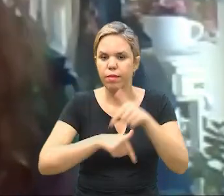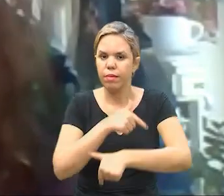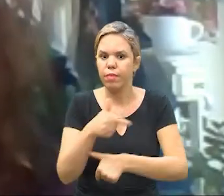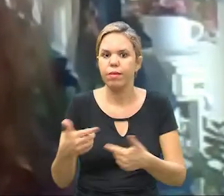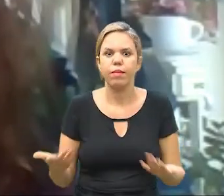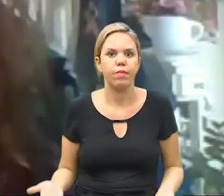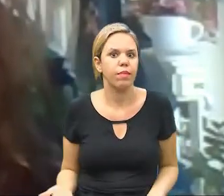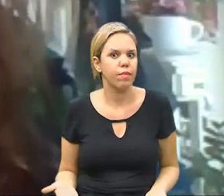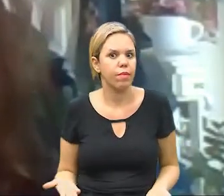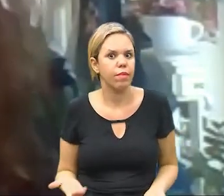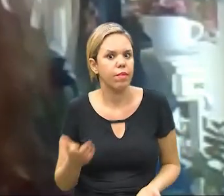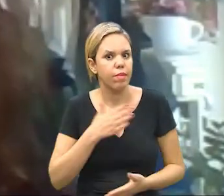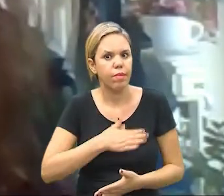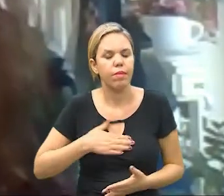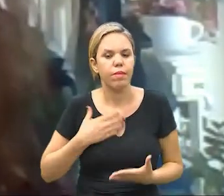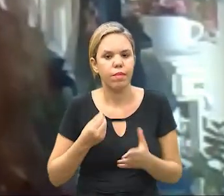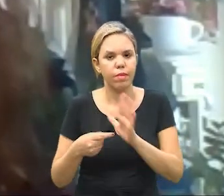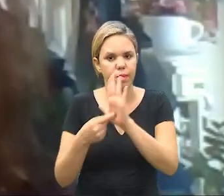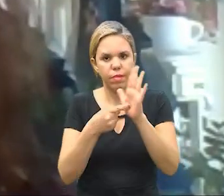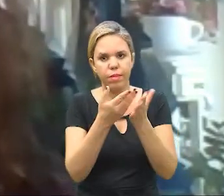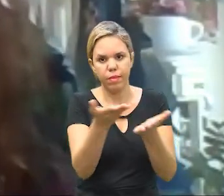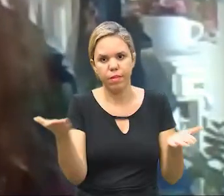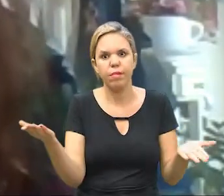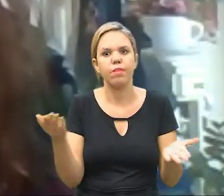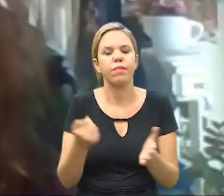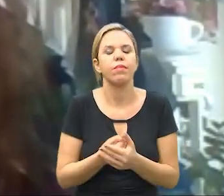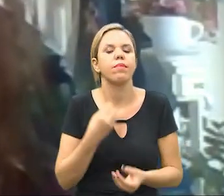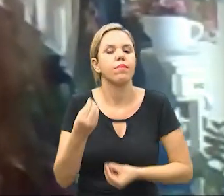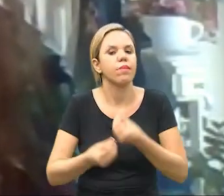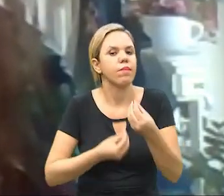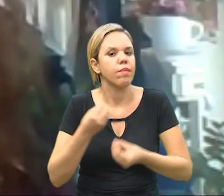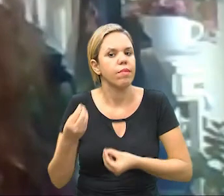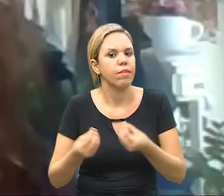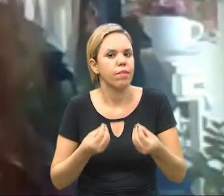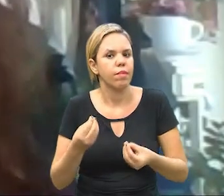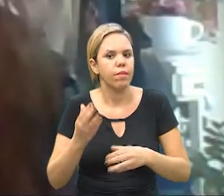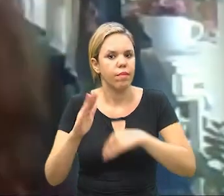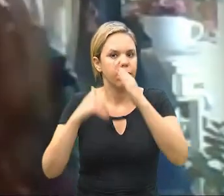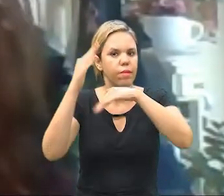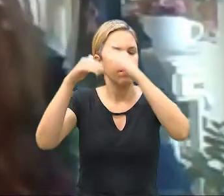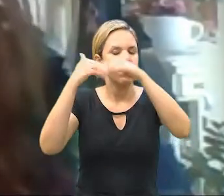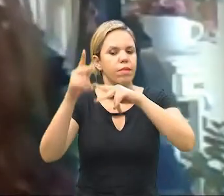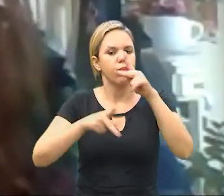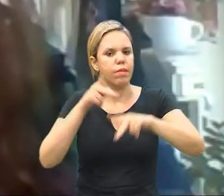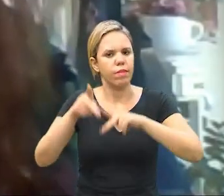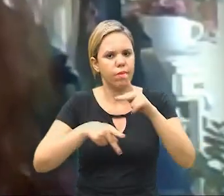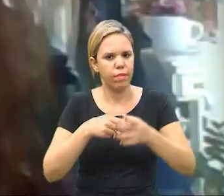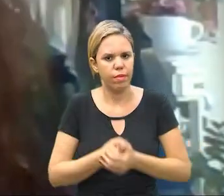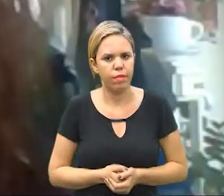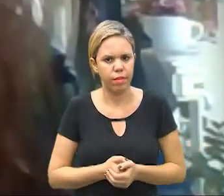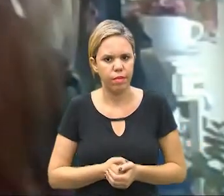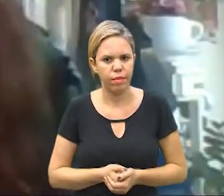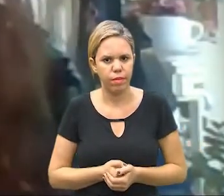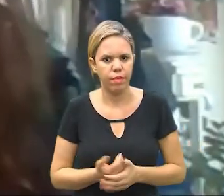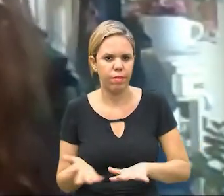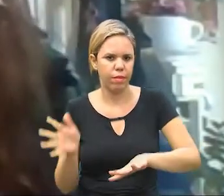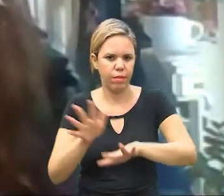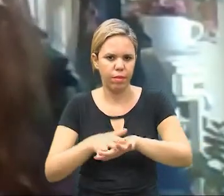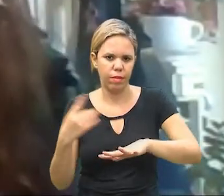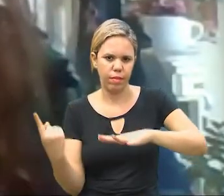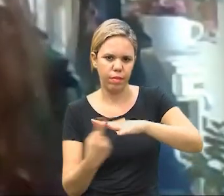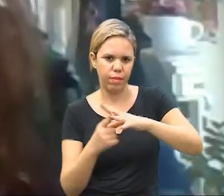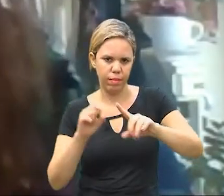atividades, que eu gostaria muito de mostrar para vocês como é a evolução dessas pessoas, a inclusão